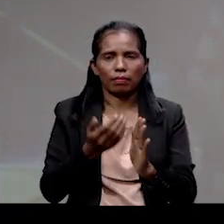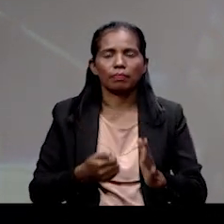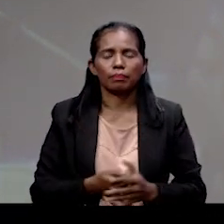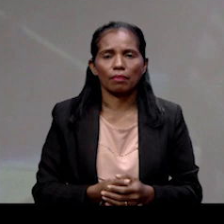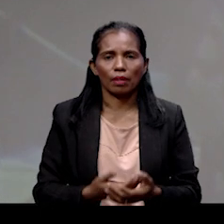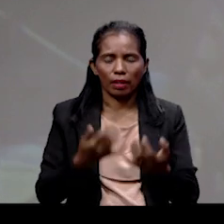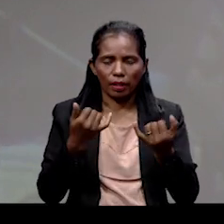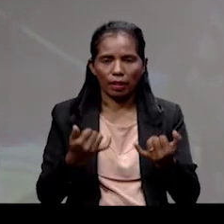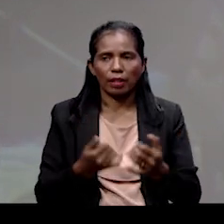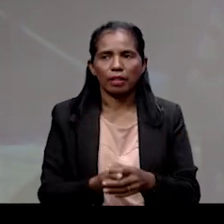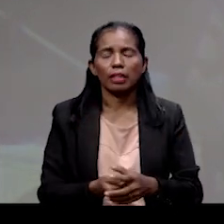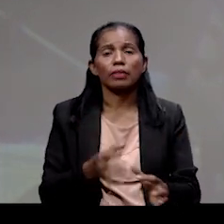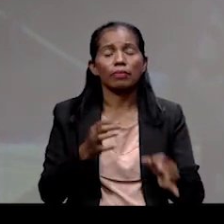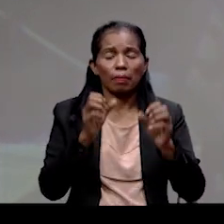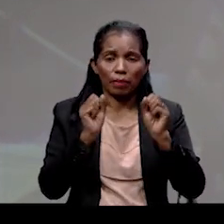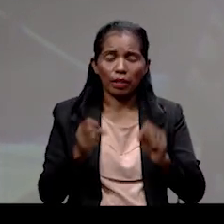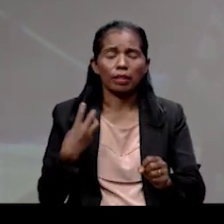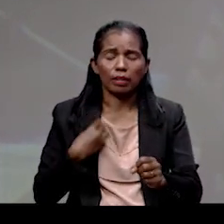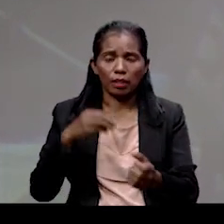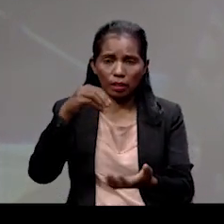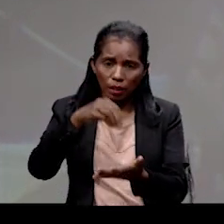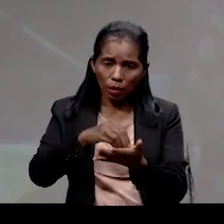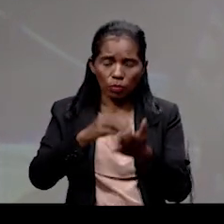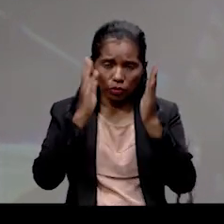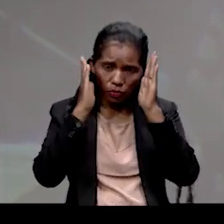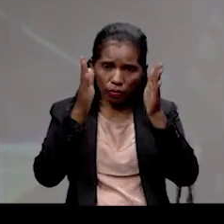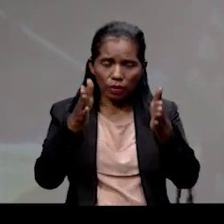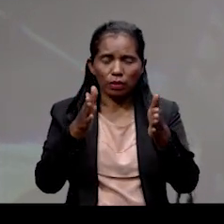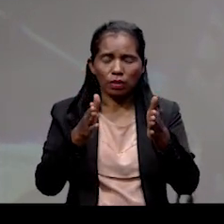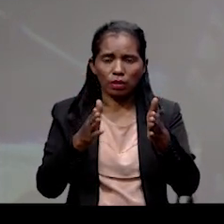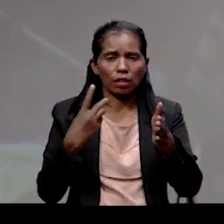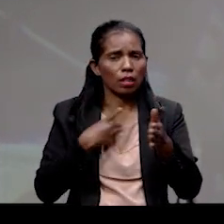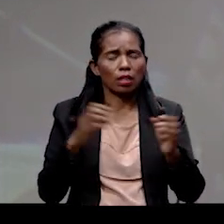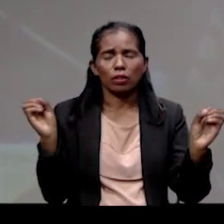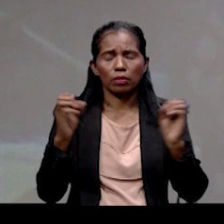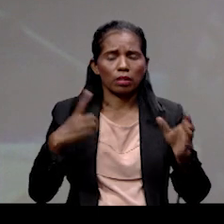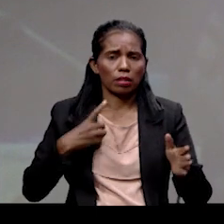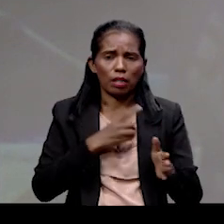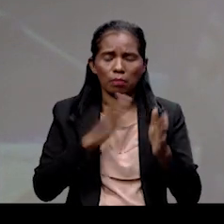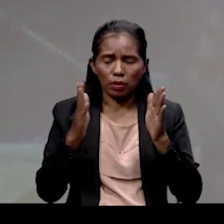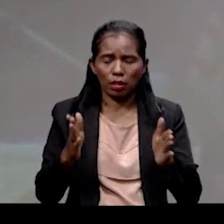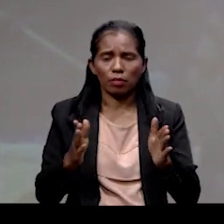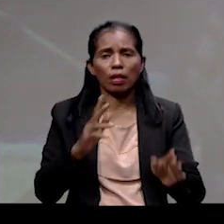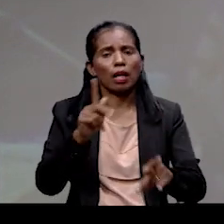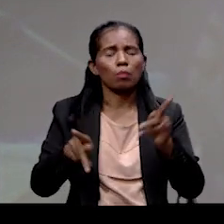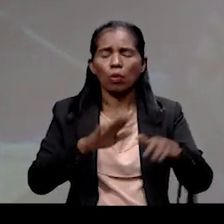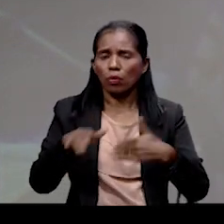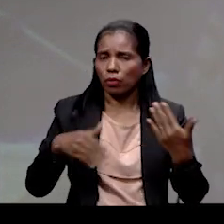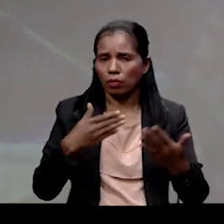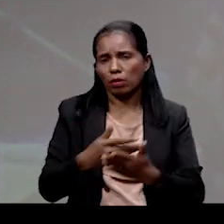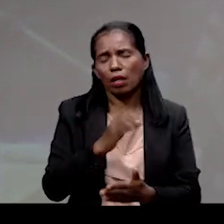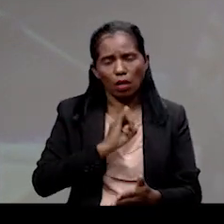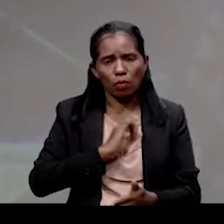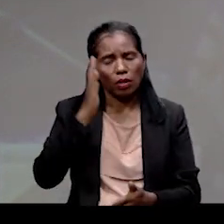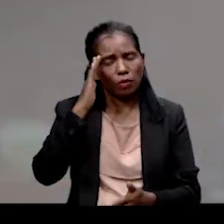Nemak ida nemak se bele kar ita tau mas atensaun. Nem nelos preocupação deputado Sernende, preocupação pública, una inta voz ira acompanha